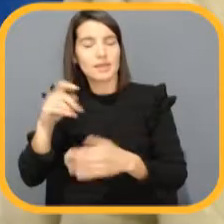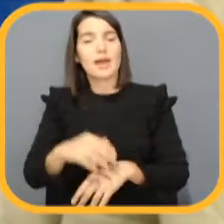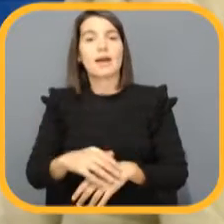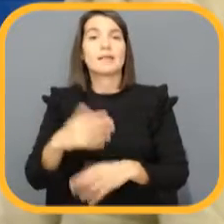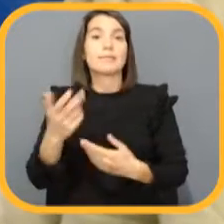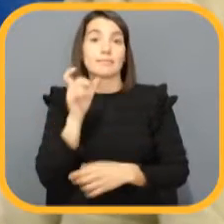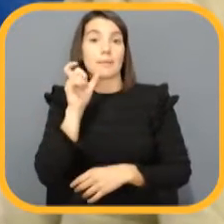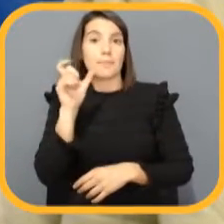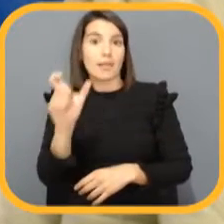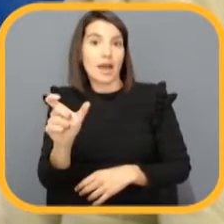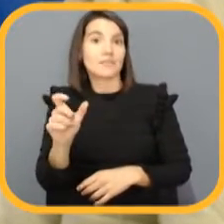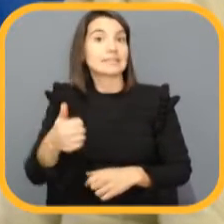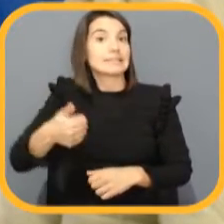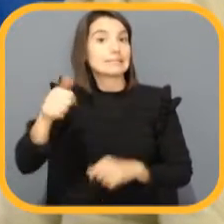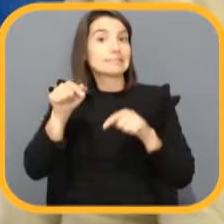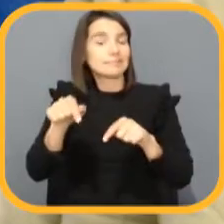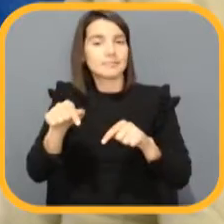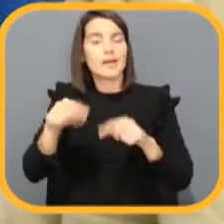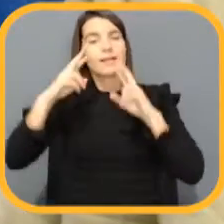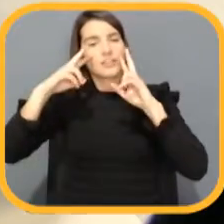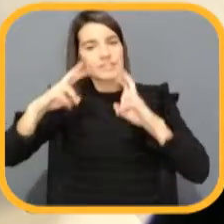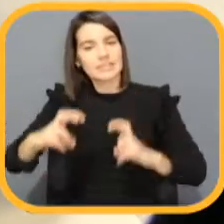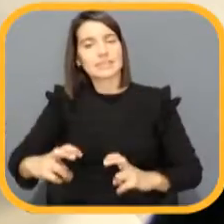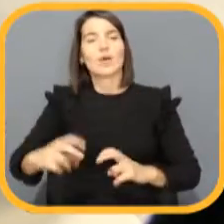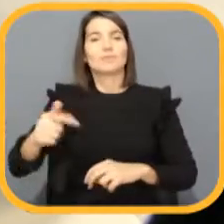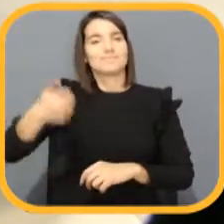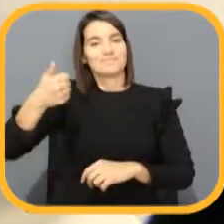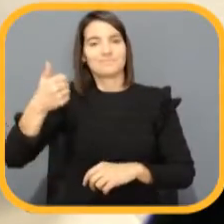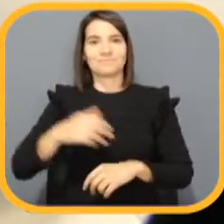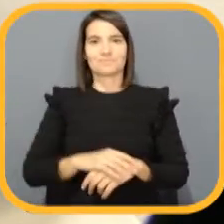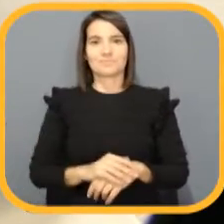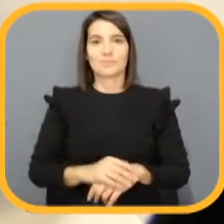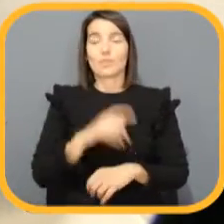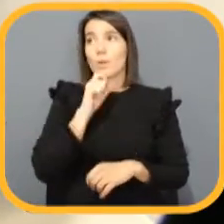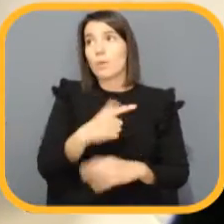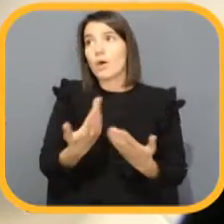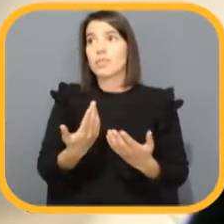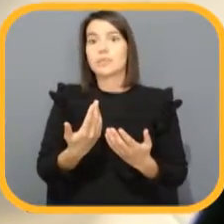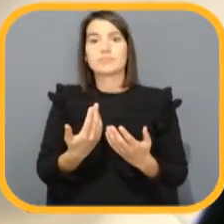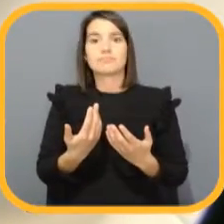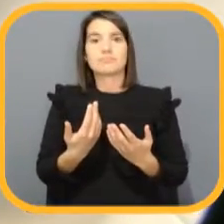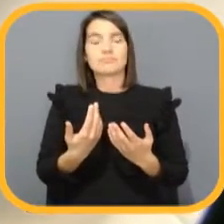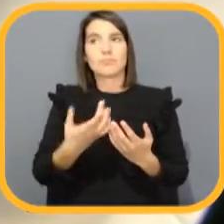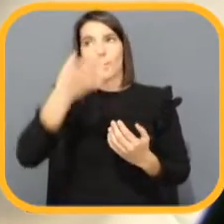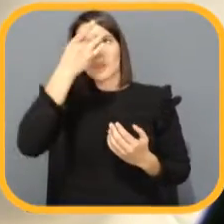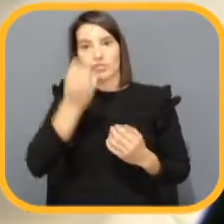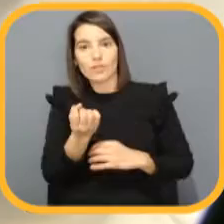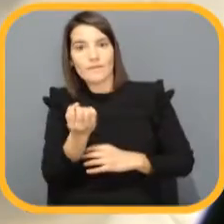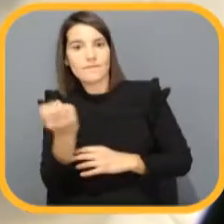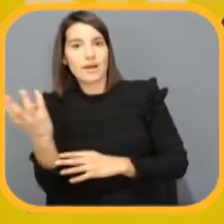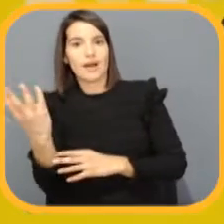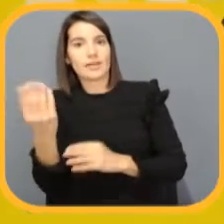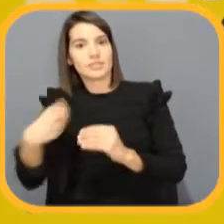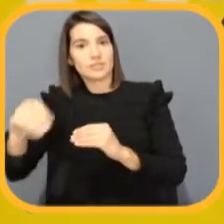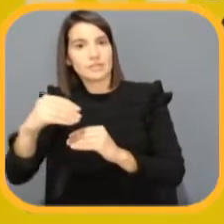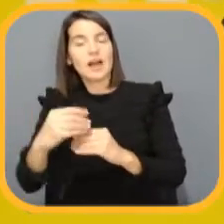A palavra de ordem neste género é investigação. Pode acrescentar mais vozes, pode acrescentar contexto, que é uma coisa